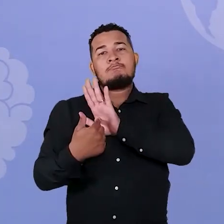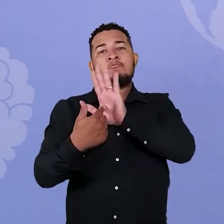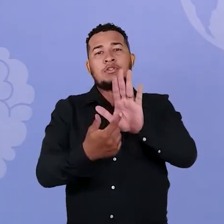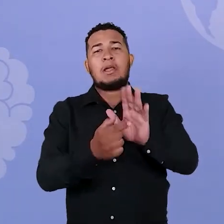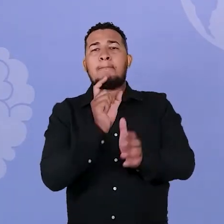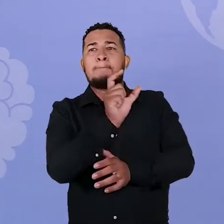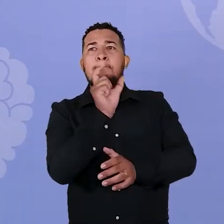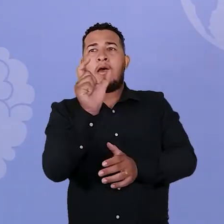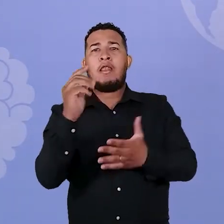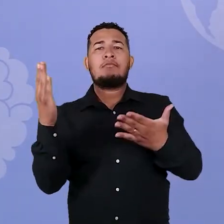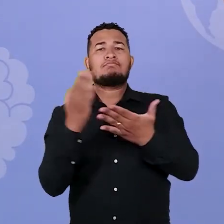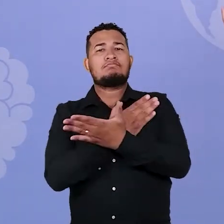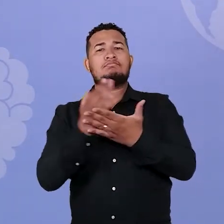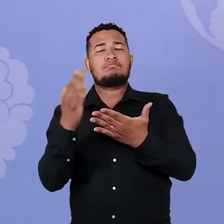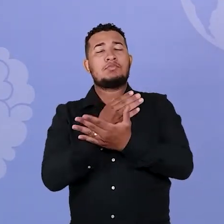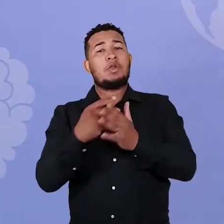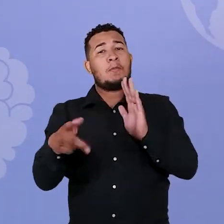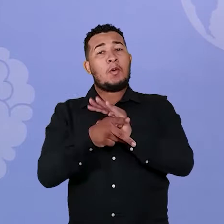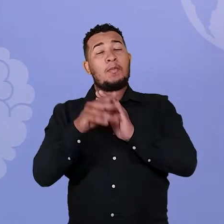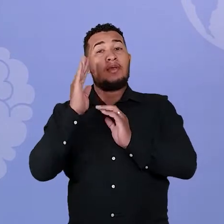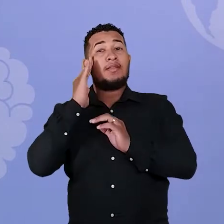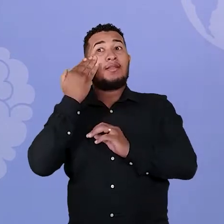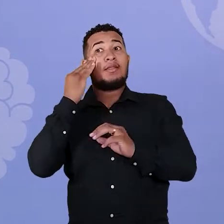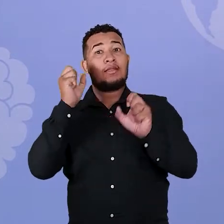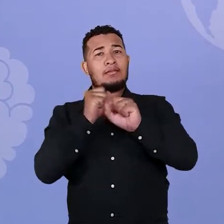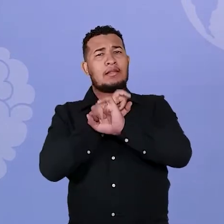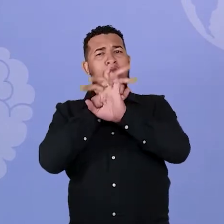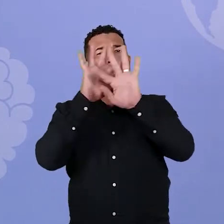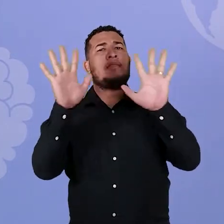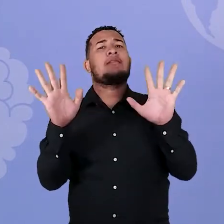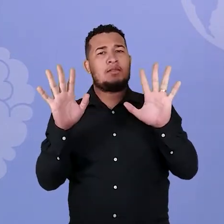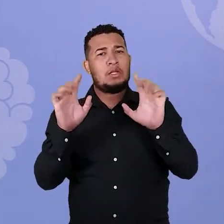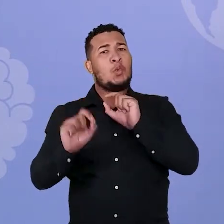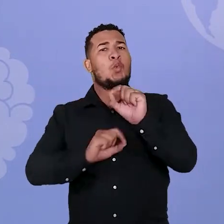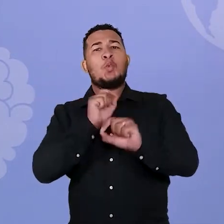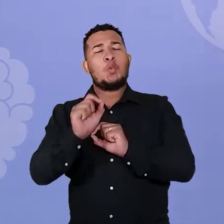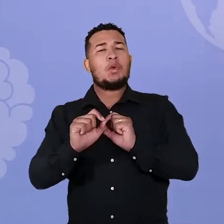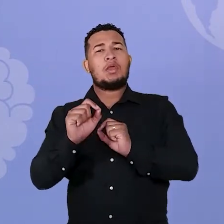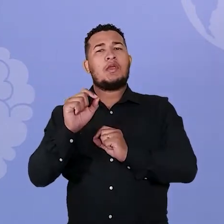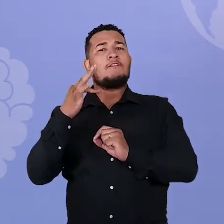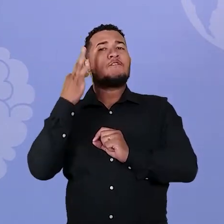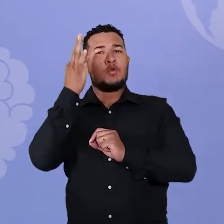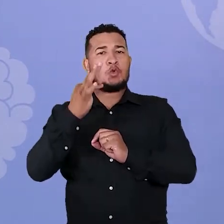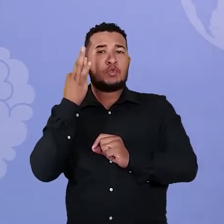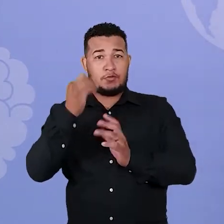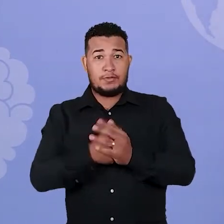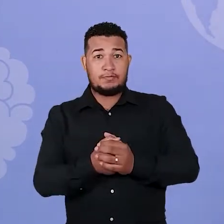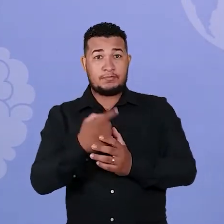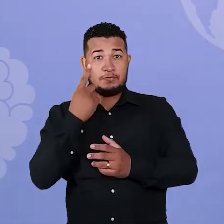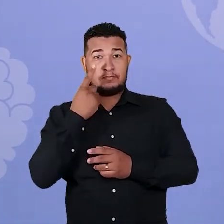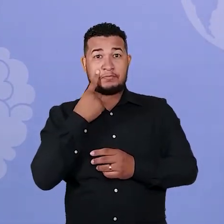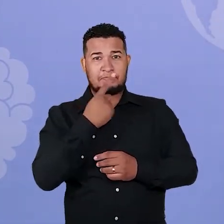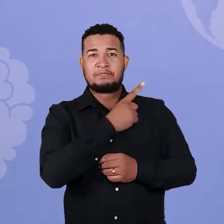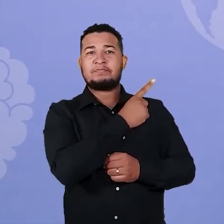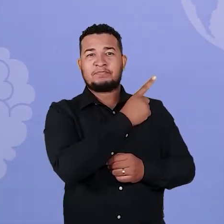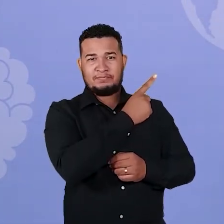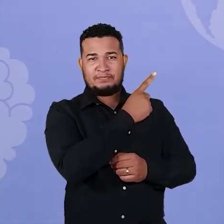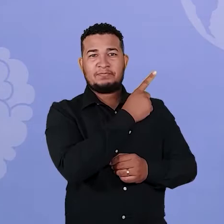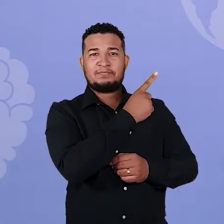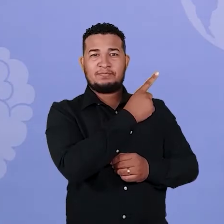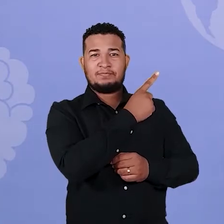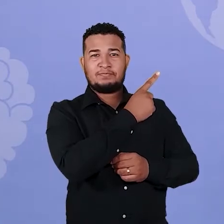para vocês algumas dessas palavras para a gente tentar entender melhor o que é a filosofia. Olha lá